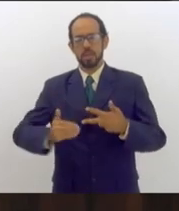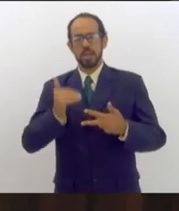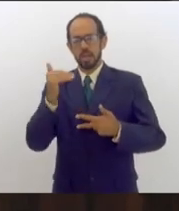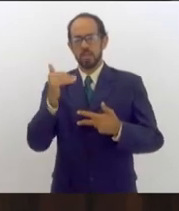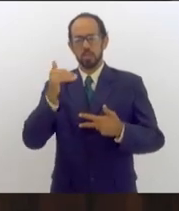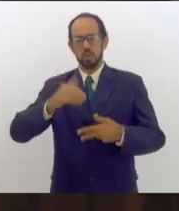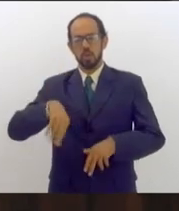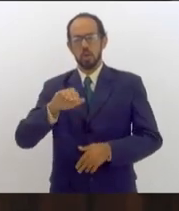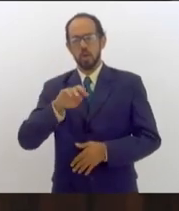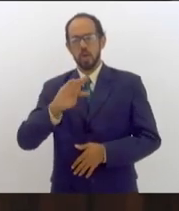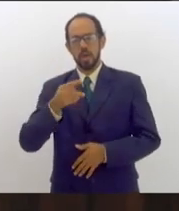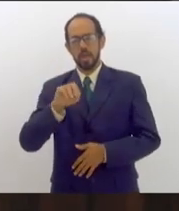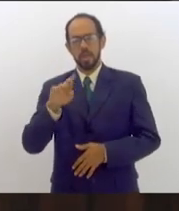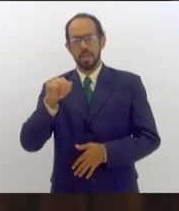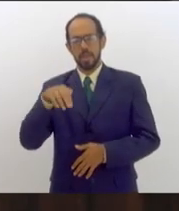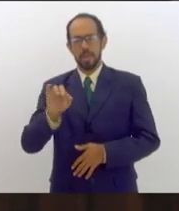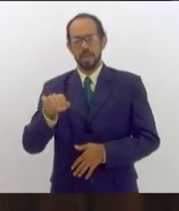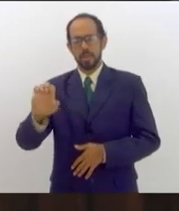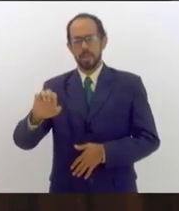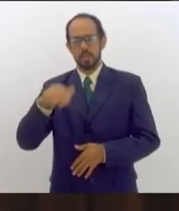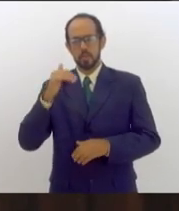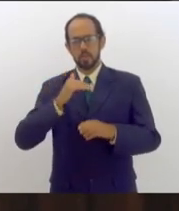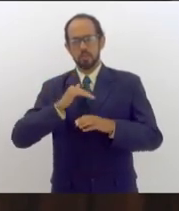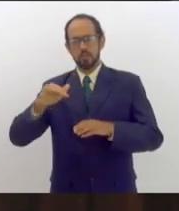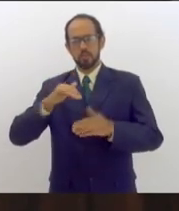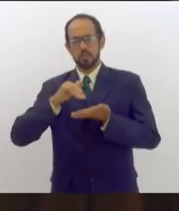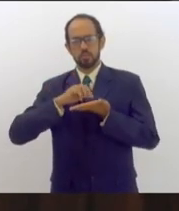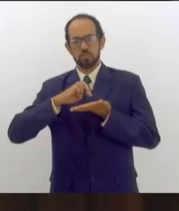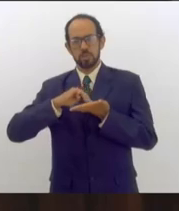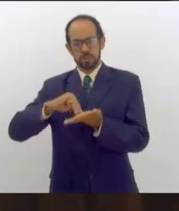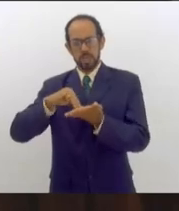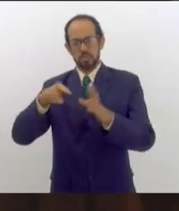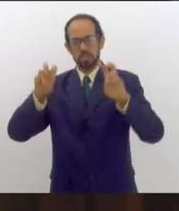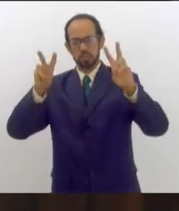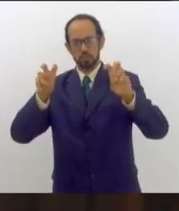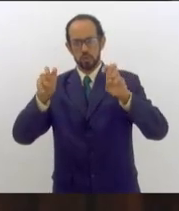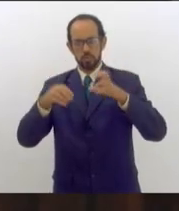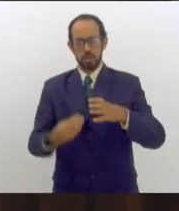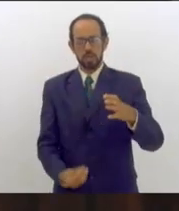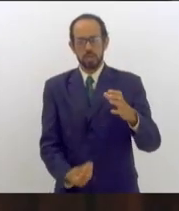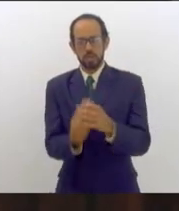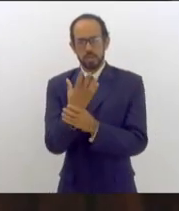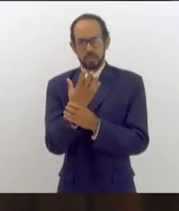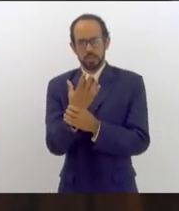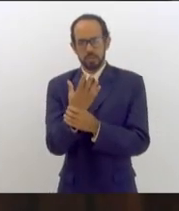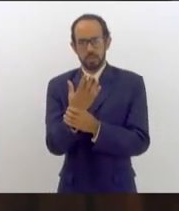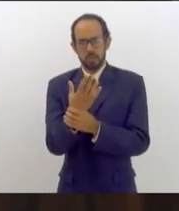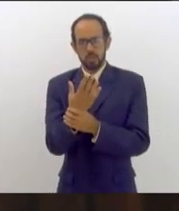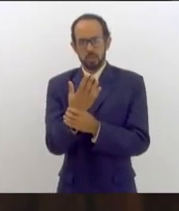Andrade fiquei Figueira o envio de mensagem dispondo sobre a criação